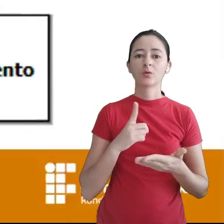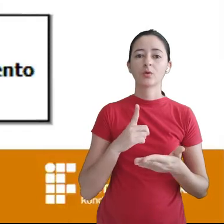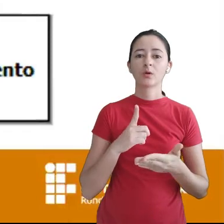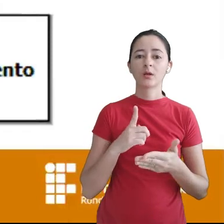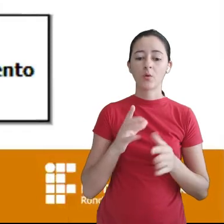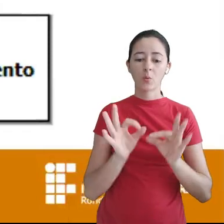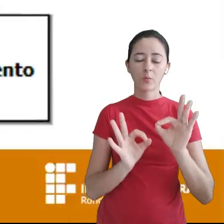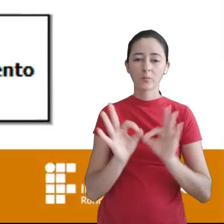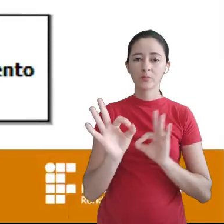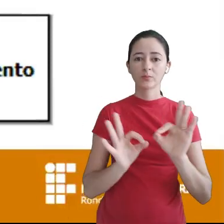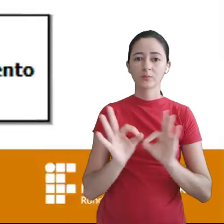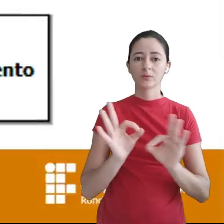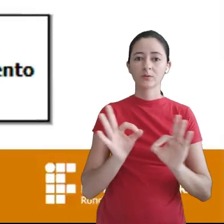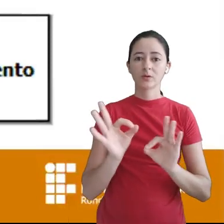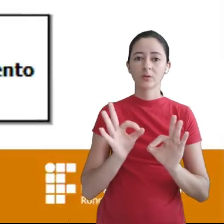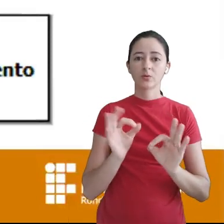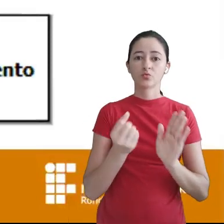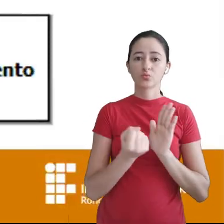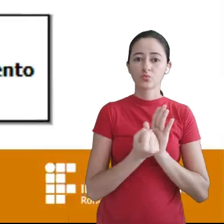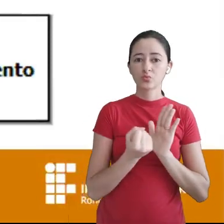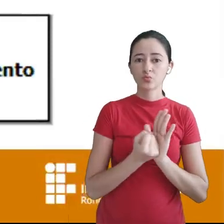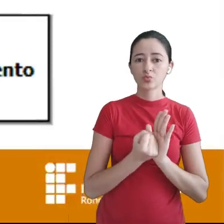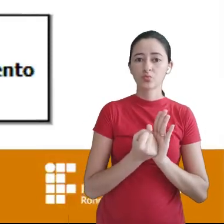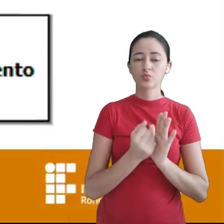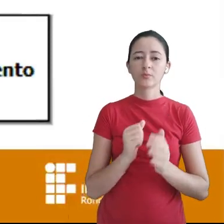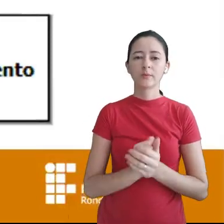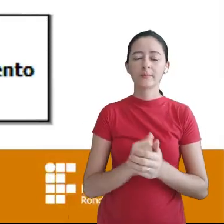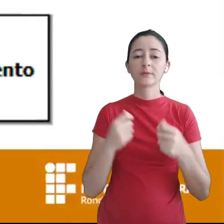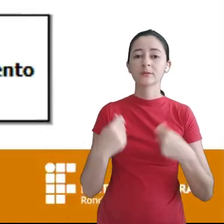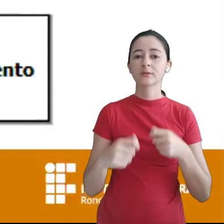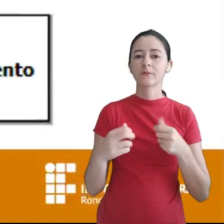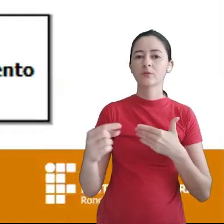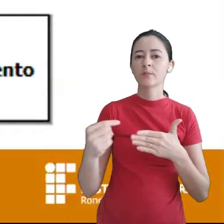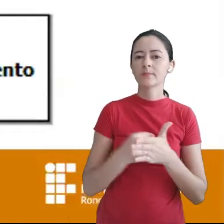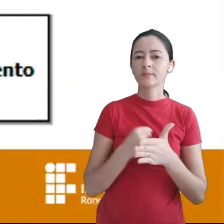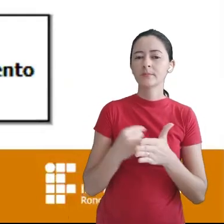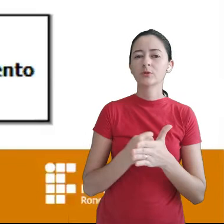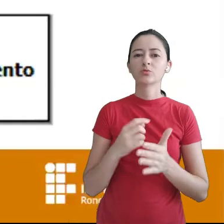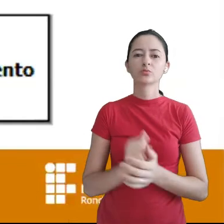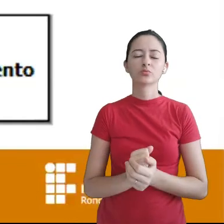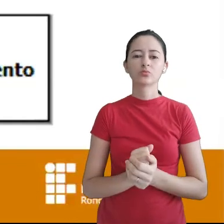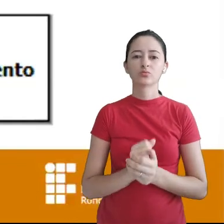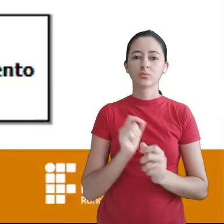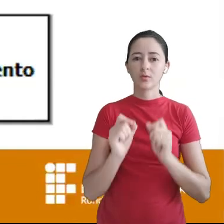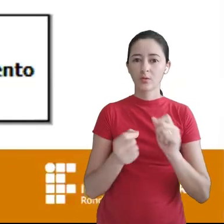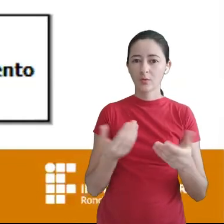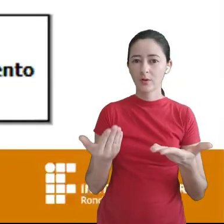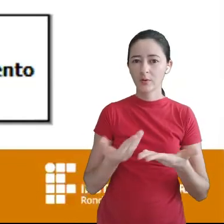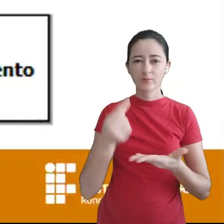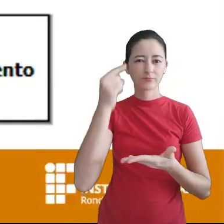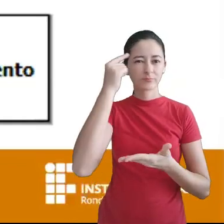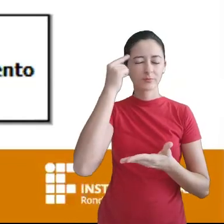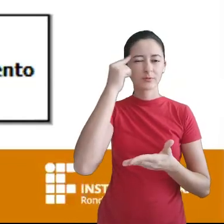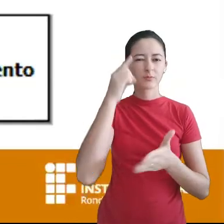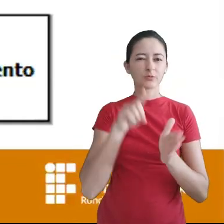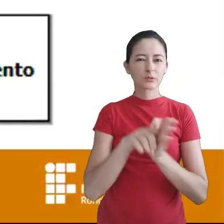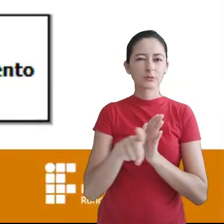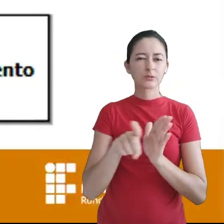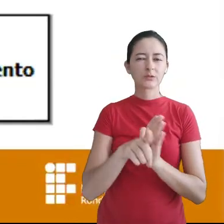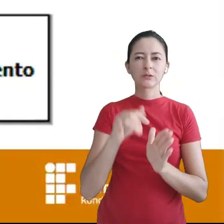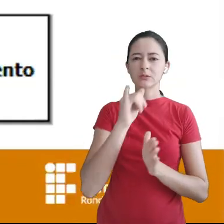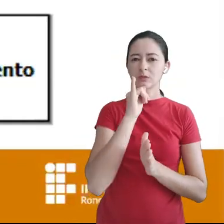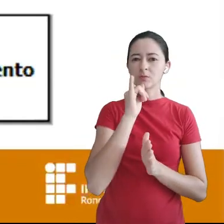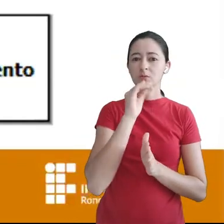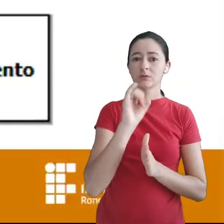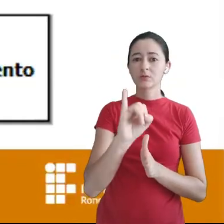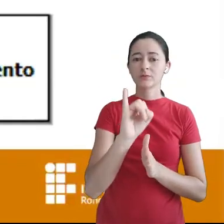Muito bem. Então, para determinarmos a cardinalidade, deve-se fazer algumas perguntas. A gente vai fazer